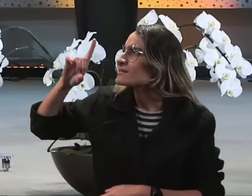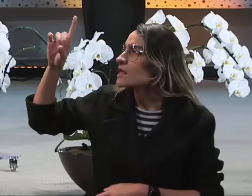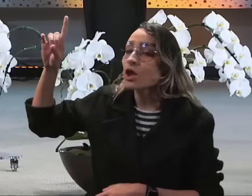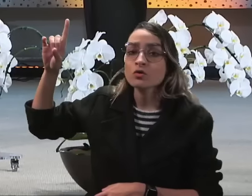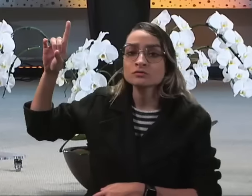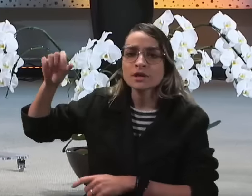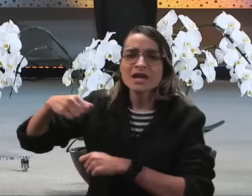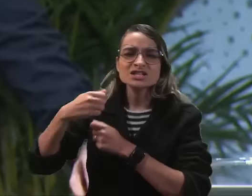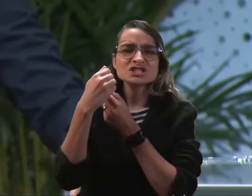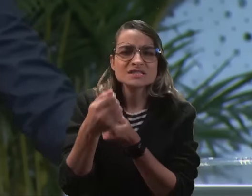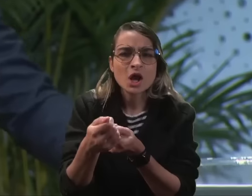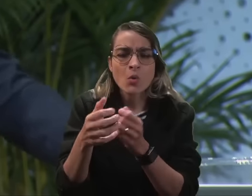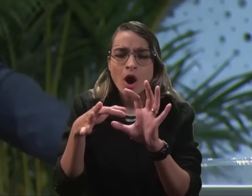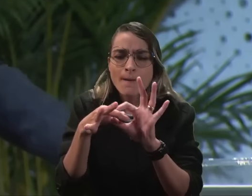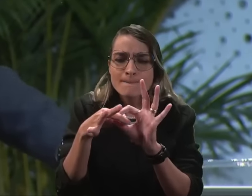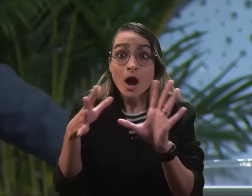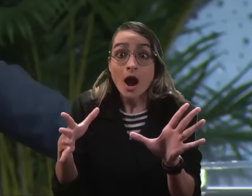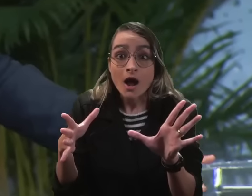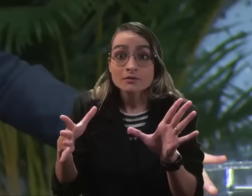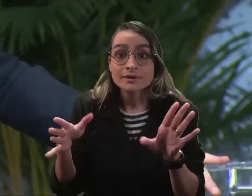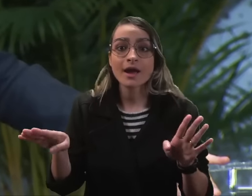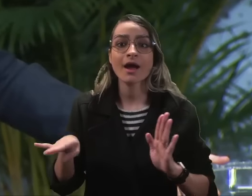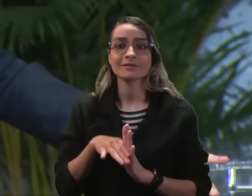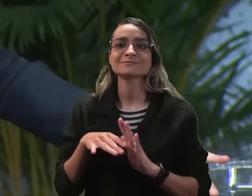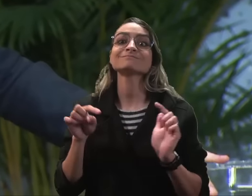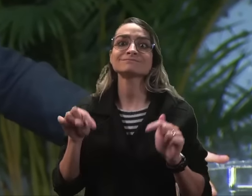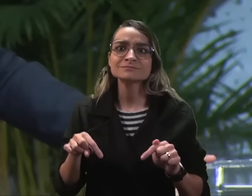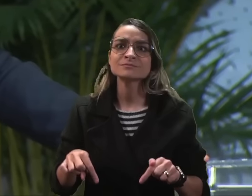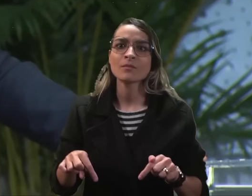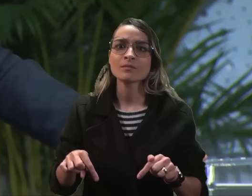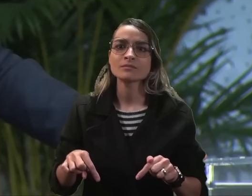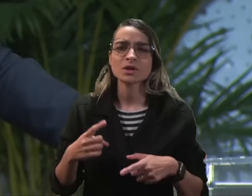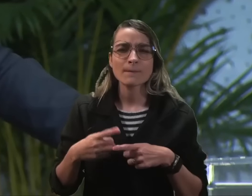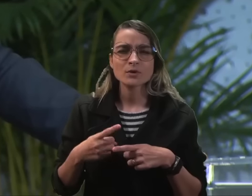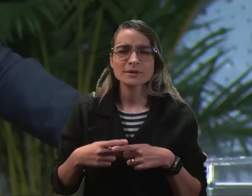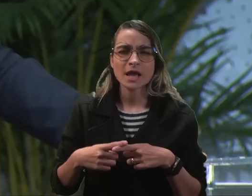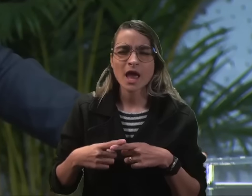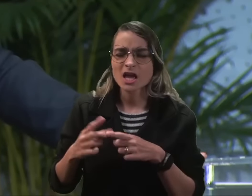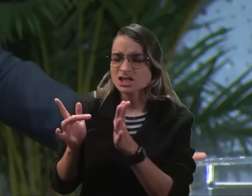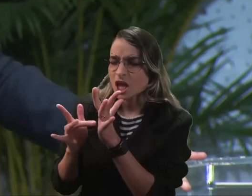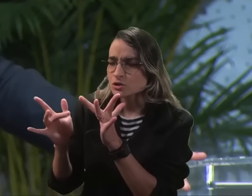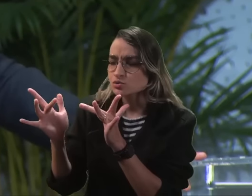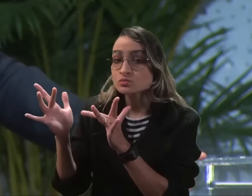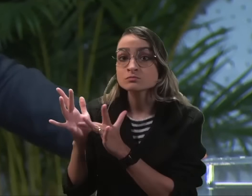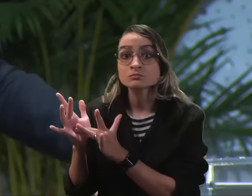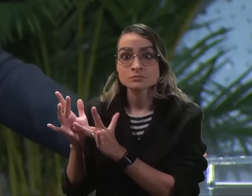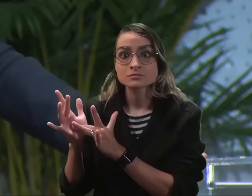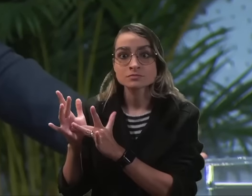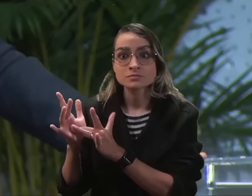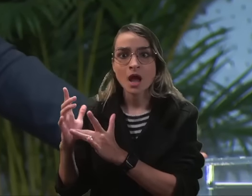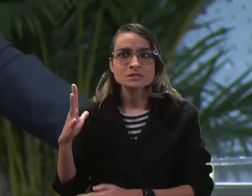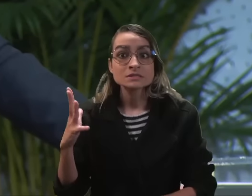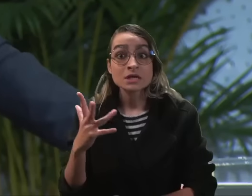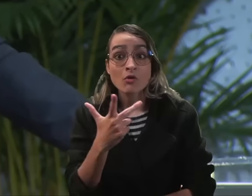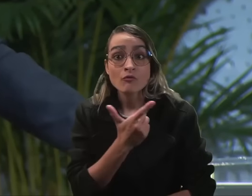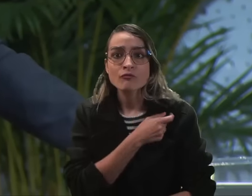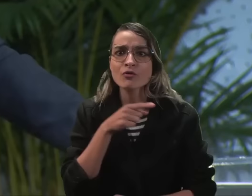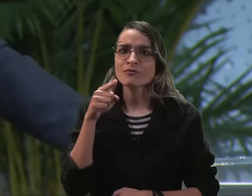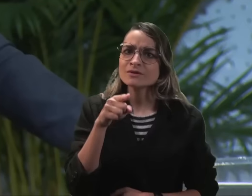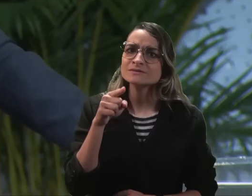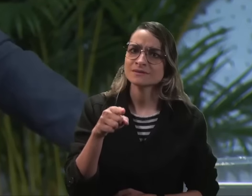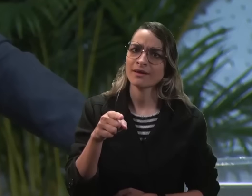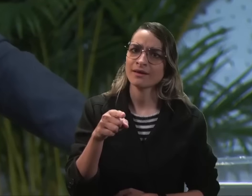hoje a forma como Ele te salvou e te libertou tantas vezes na sua